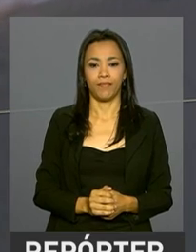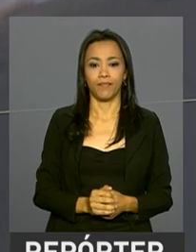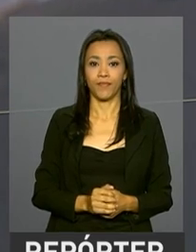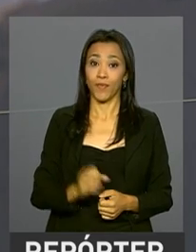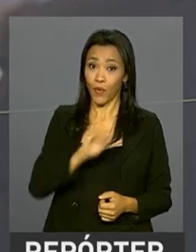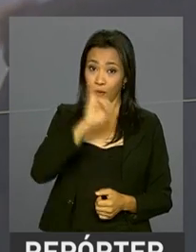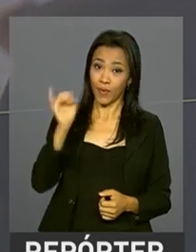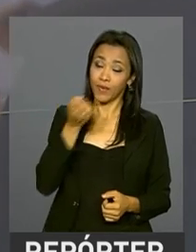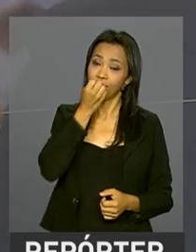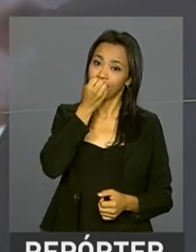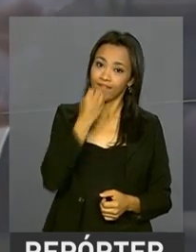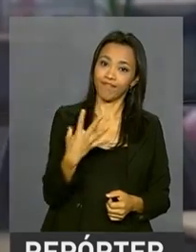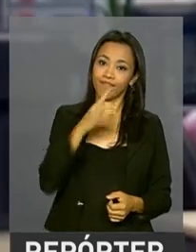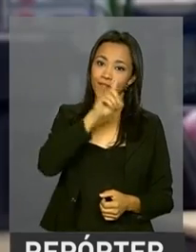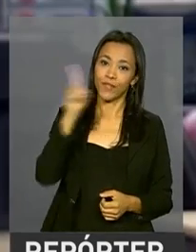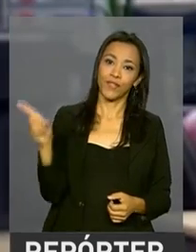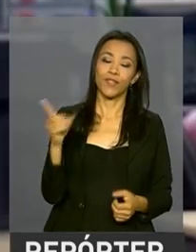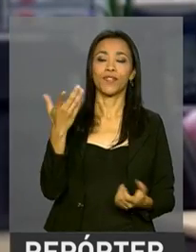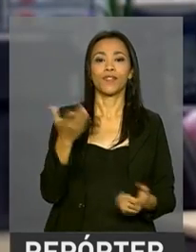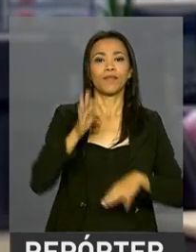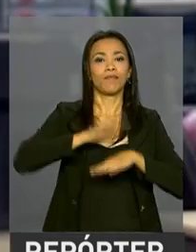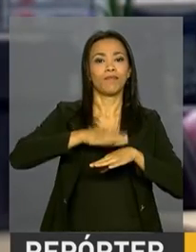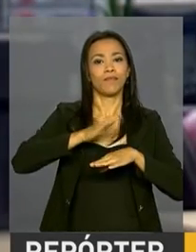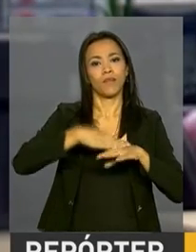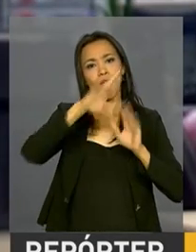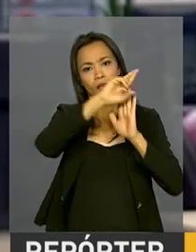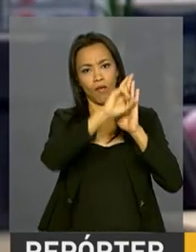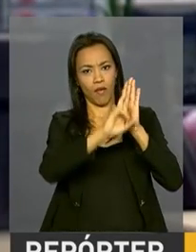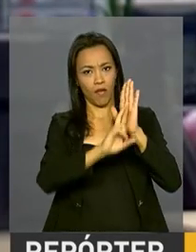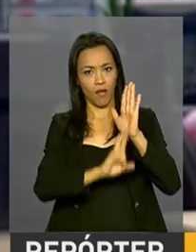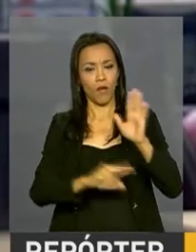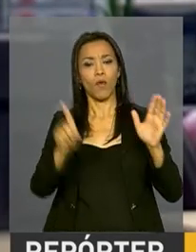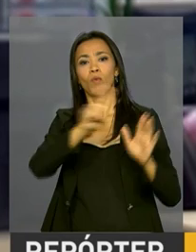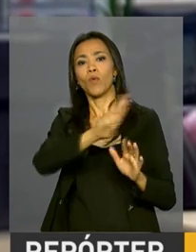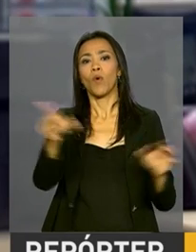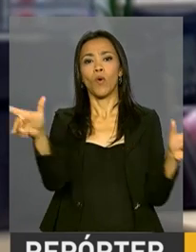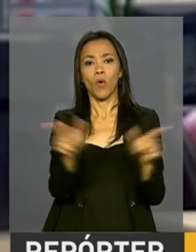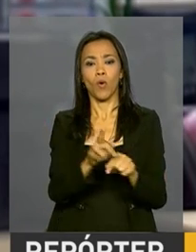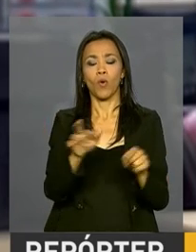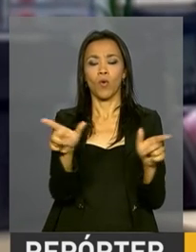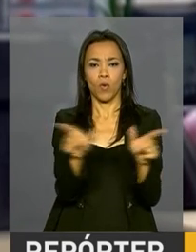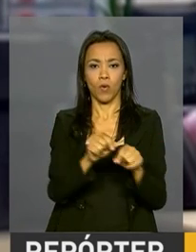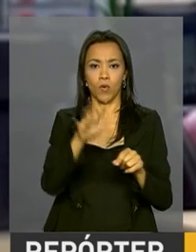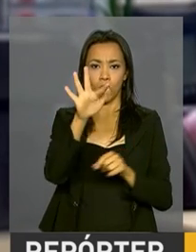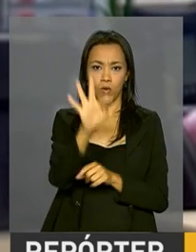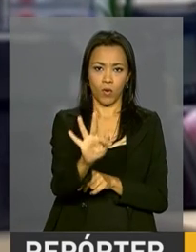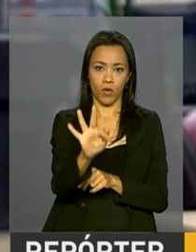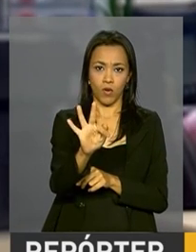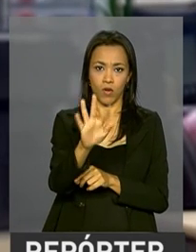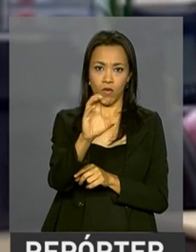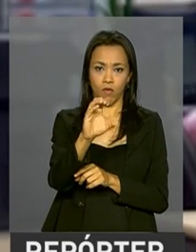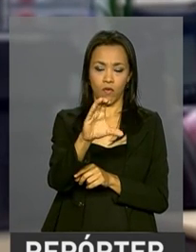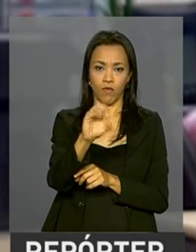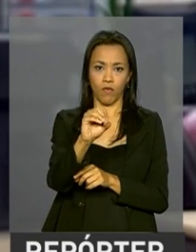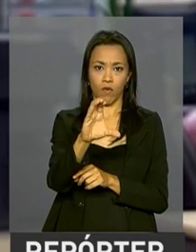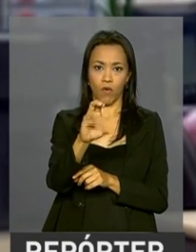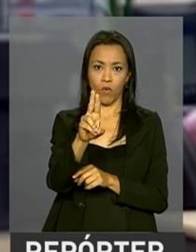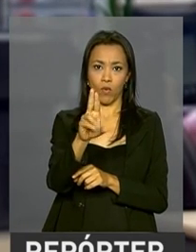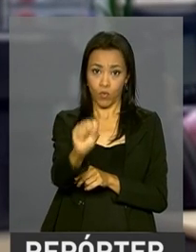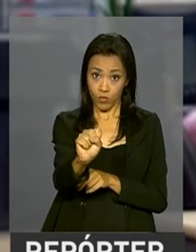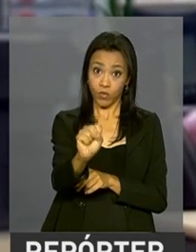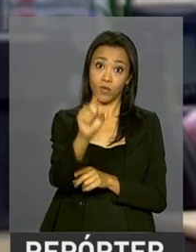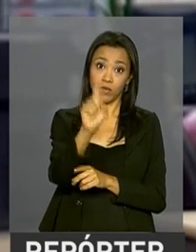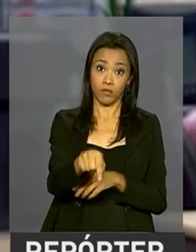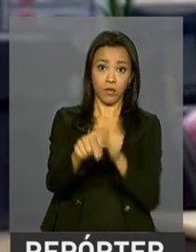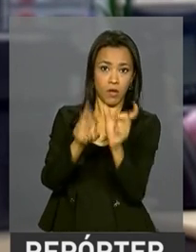Olá, Leandro, bom dia. Segundo o boletim Focus divulgado agora há pouco pelo Banco Central, a expectativa é que o Índice Nacional de Preços ao